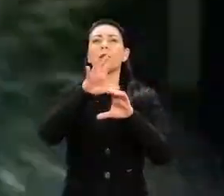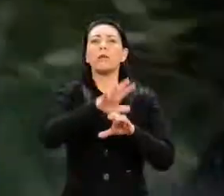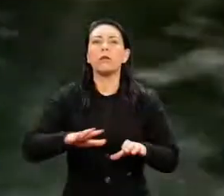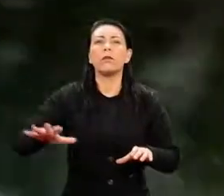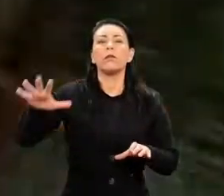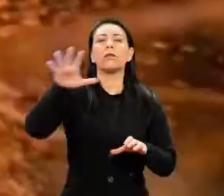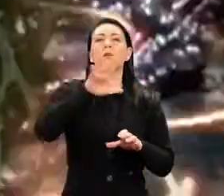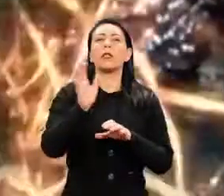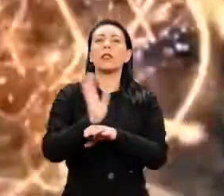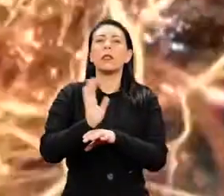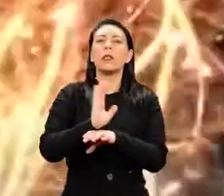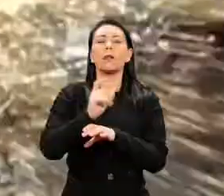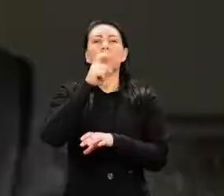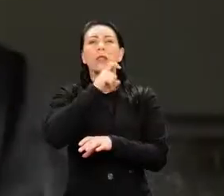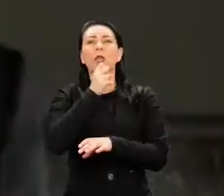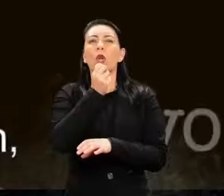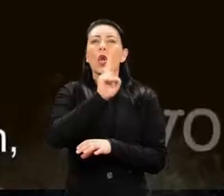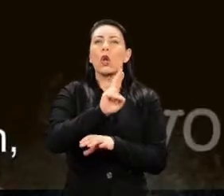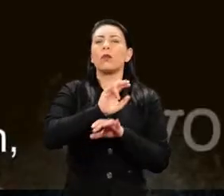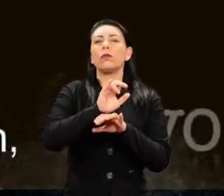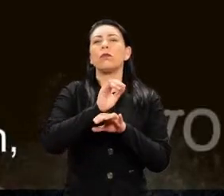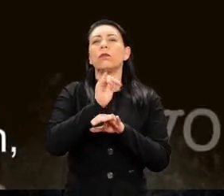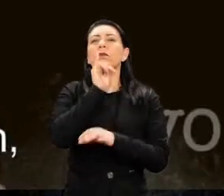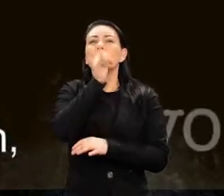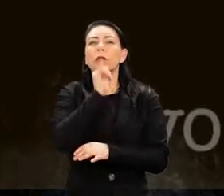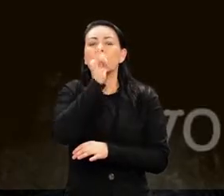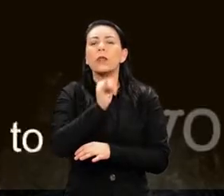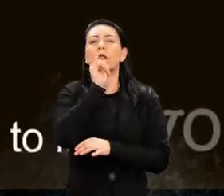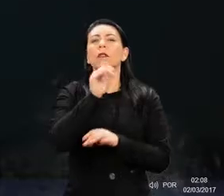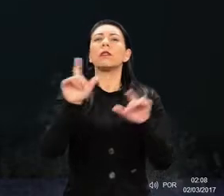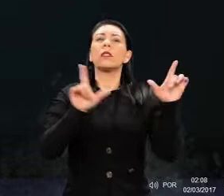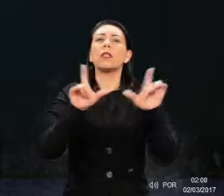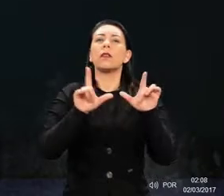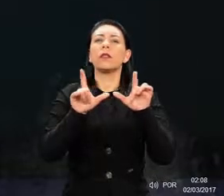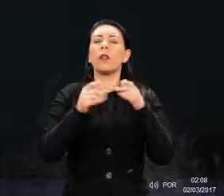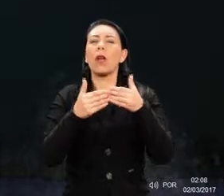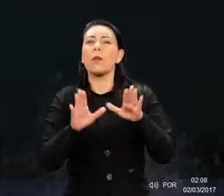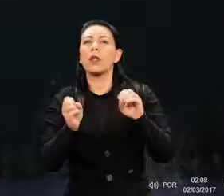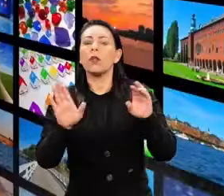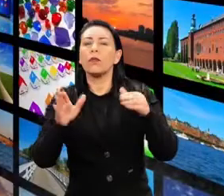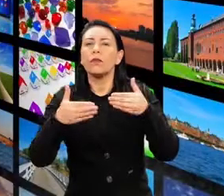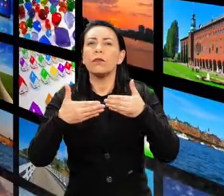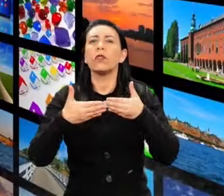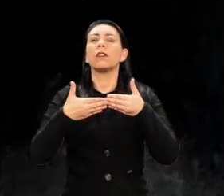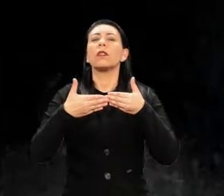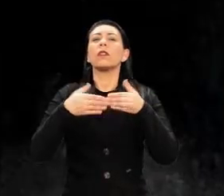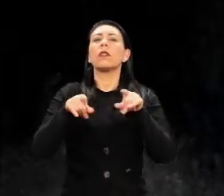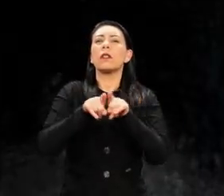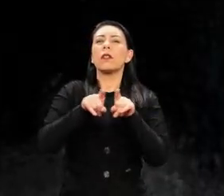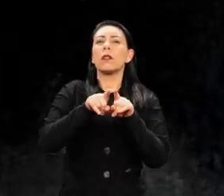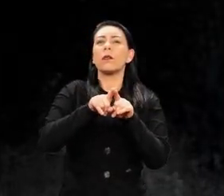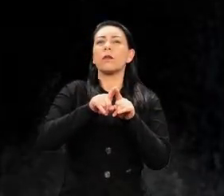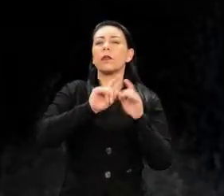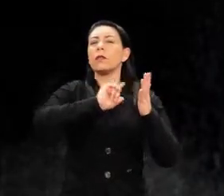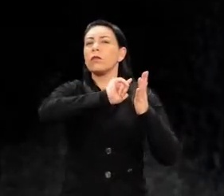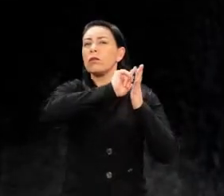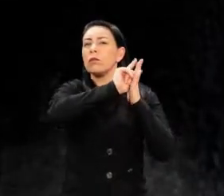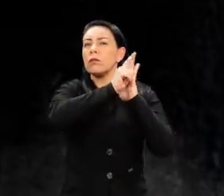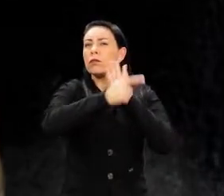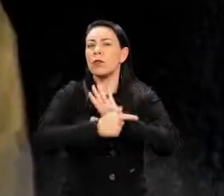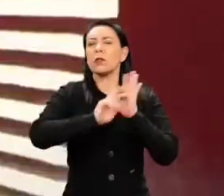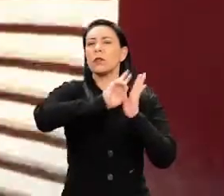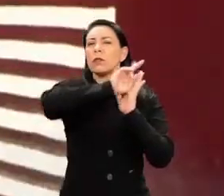abrangendo o cinema ficcional ou documental a televisão aberta ou fechada vídeos atualmente